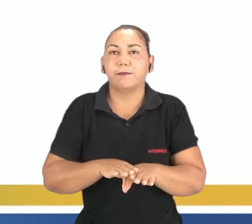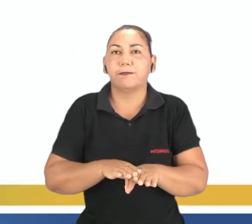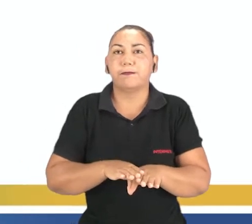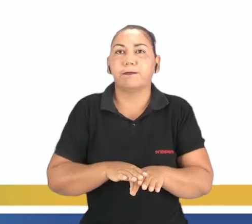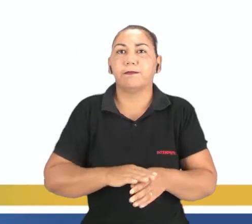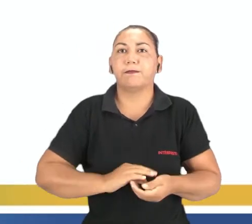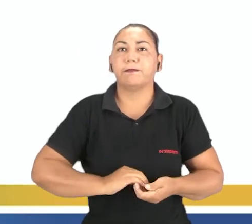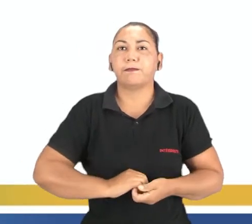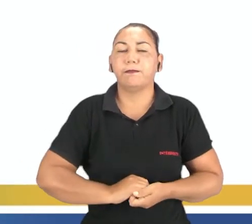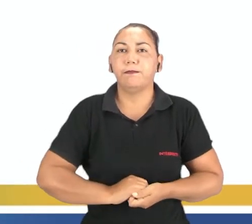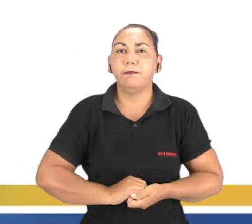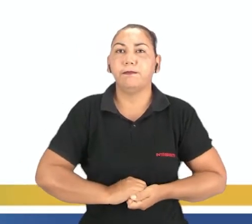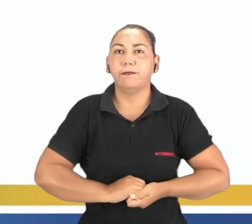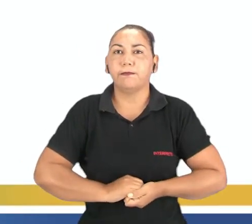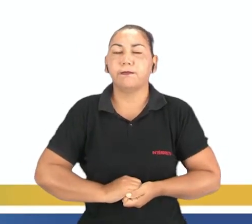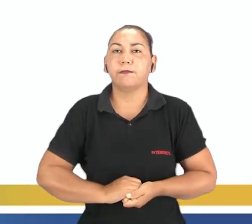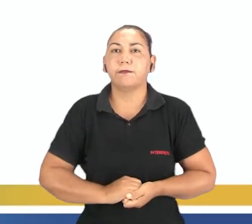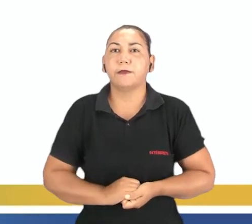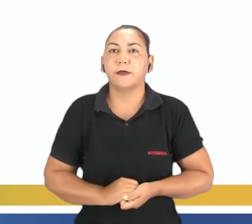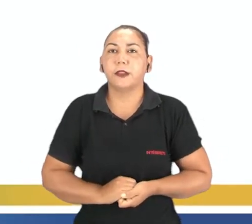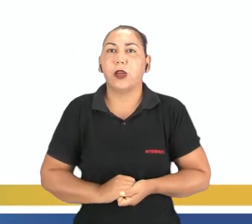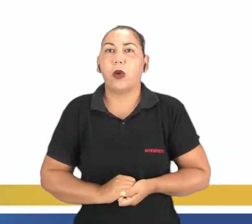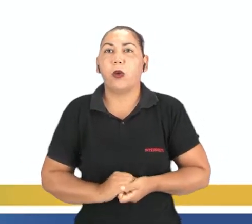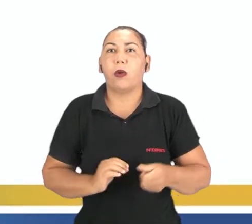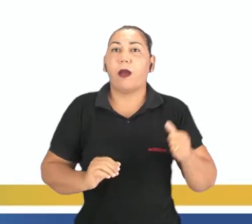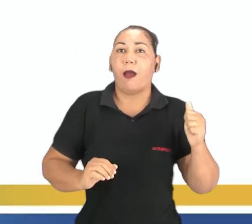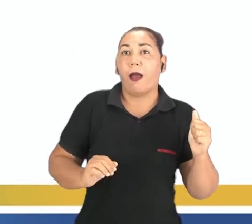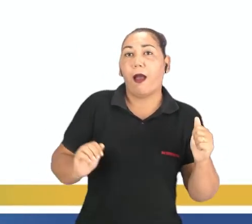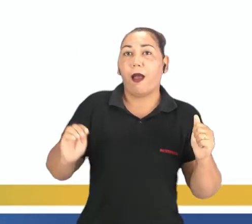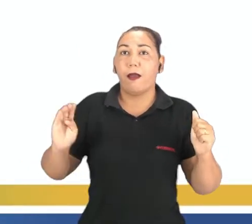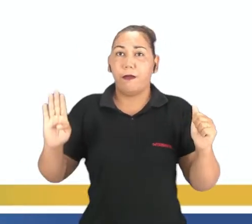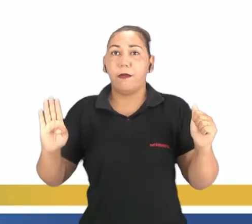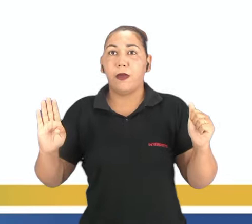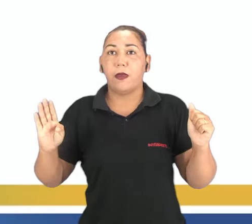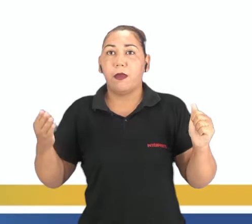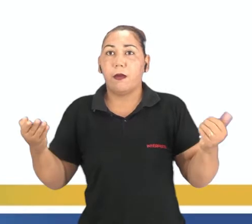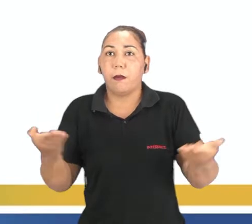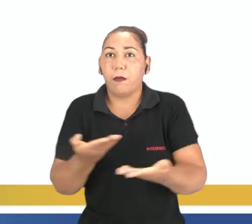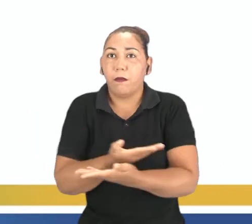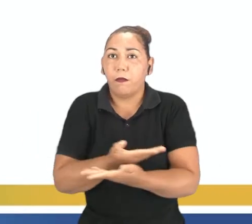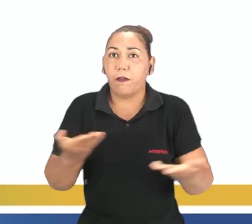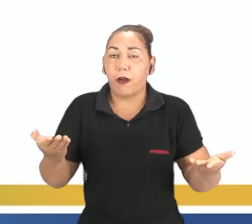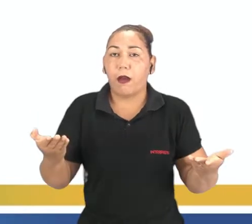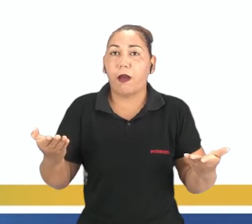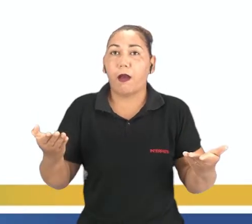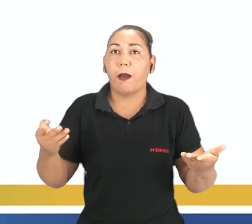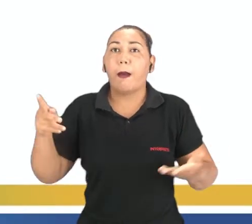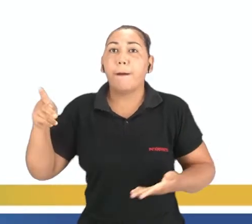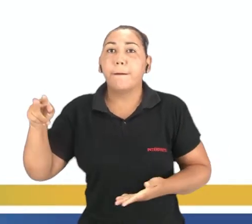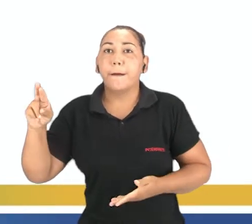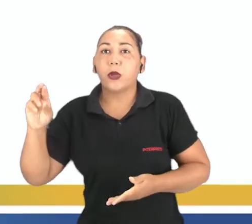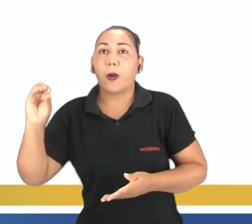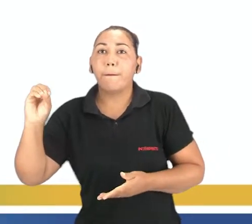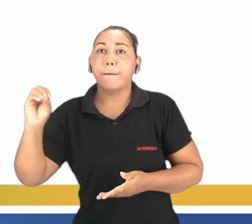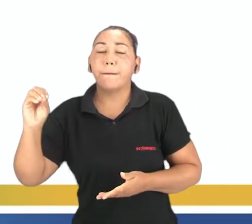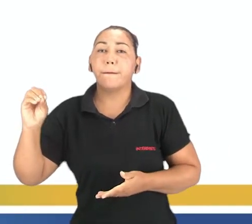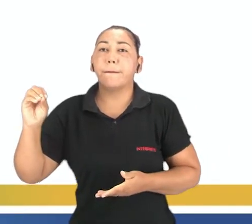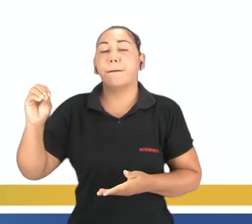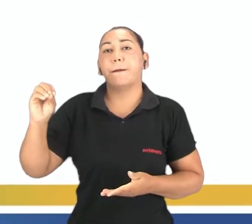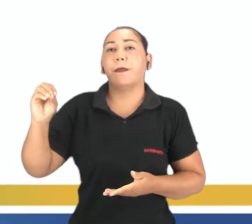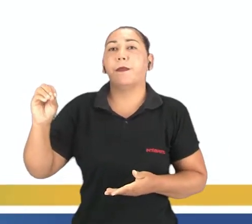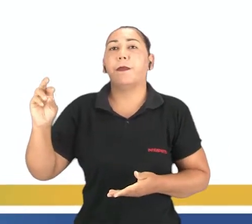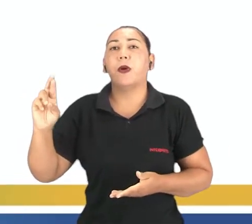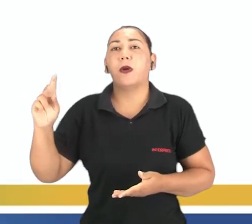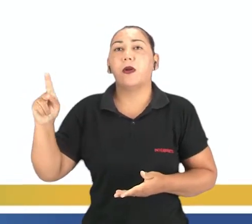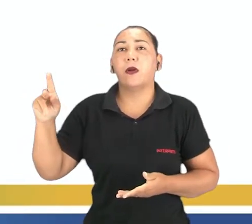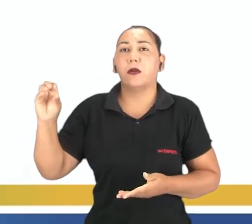primeira. Então, dizemos que as grandezas A e B são diretamente proporcionais quando, aumentando a medida da grandeza